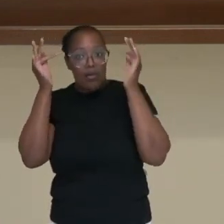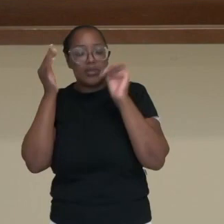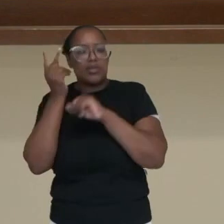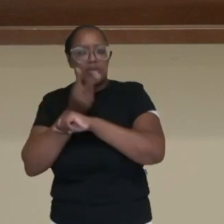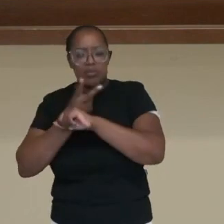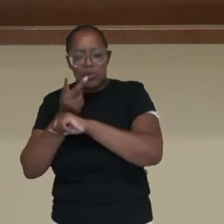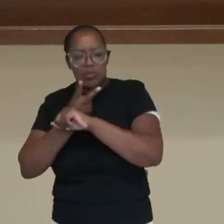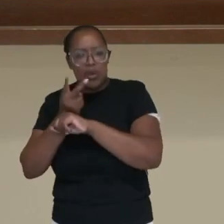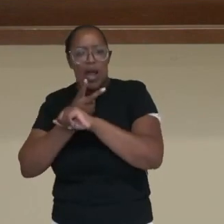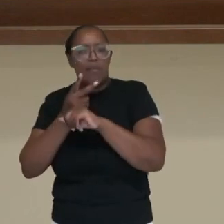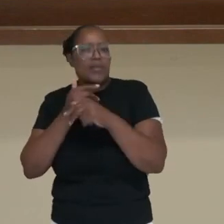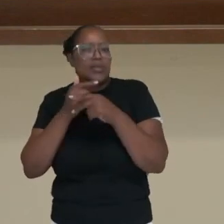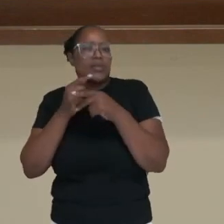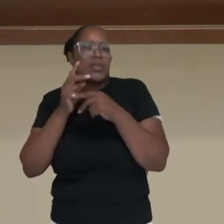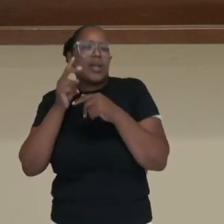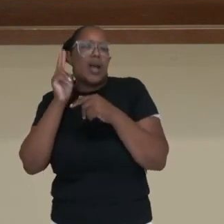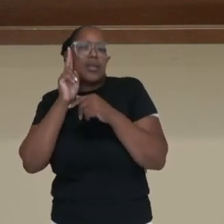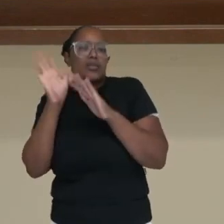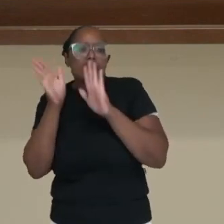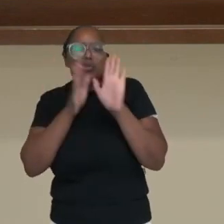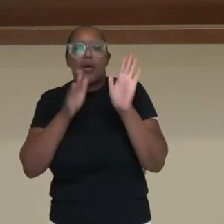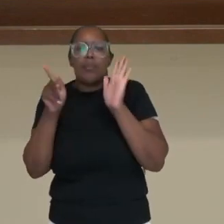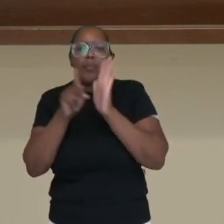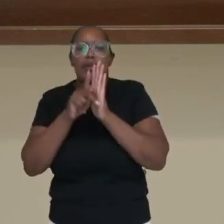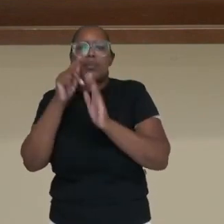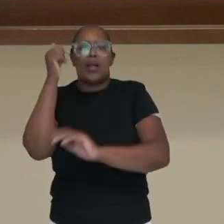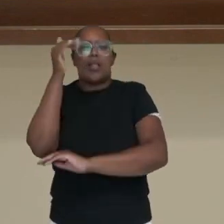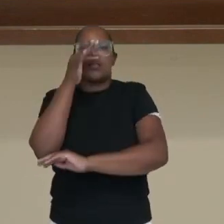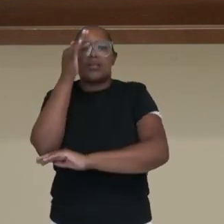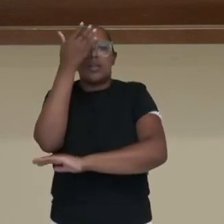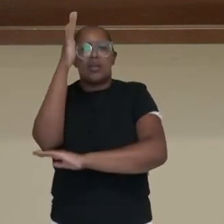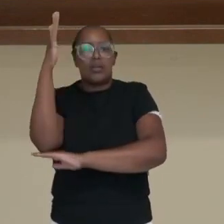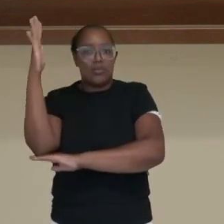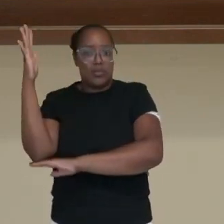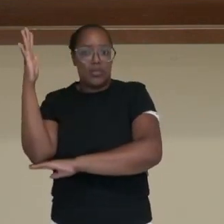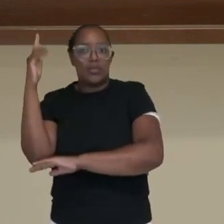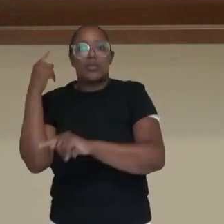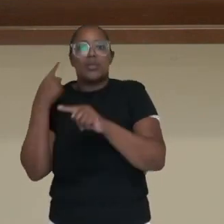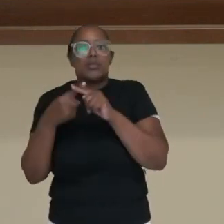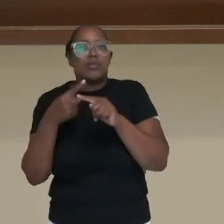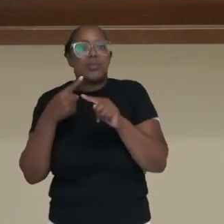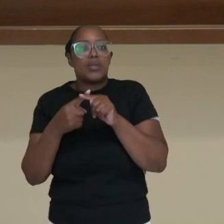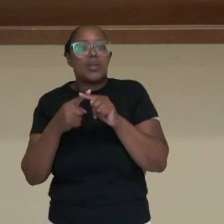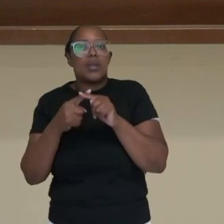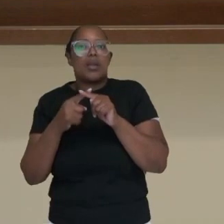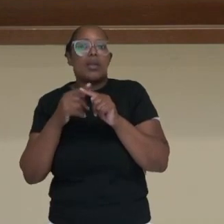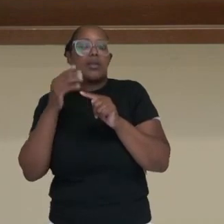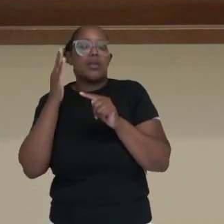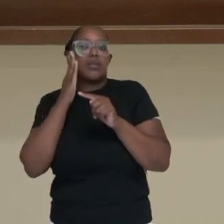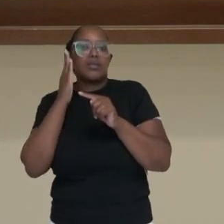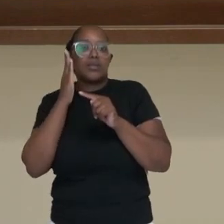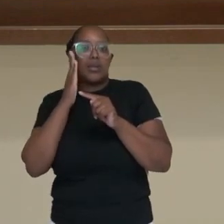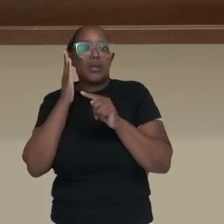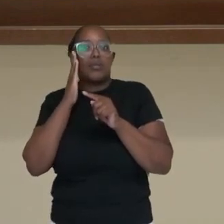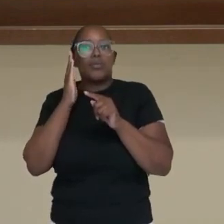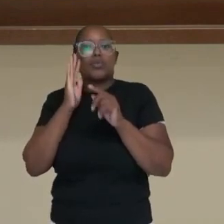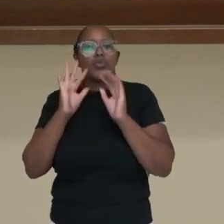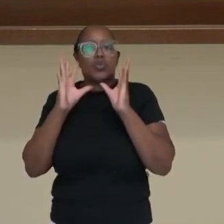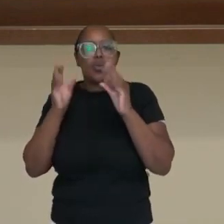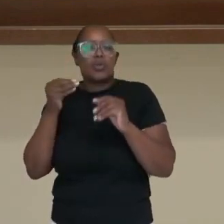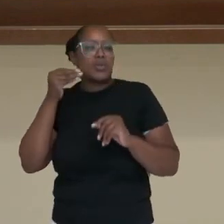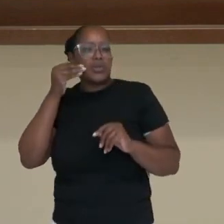né? E daí o Aristóteles ele faz parte de um movimento da filosofia que sai só do questionamento sobre